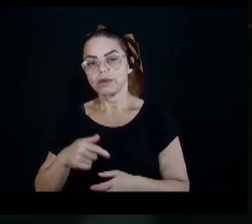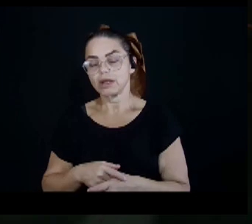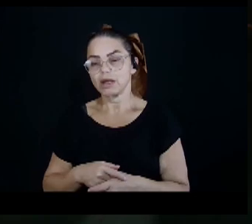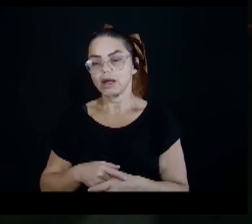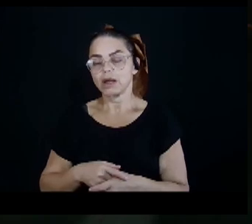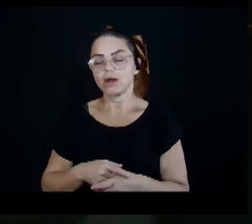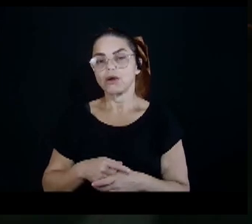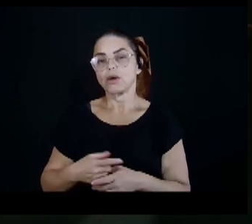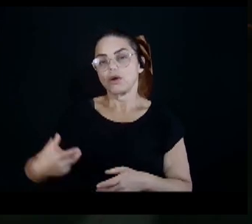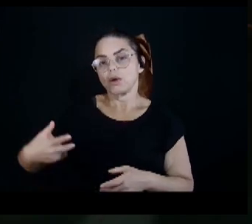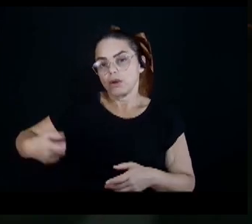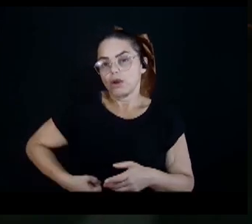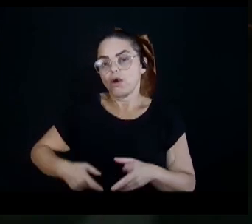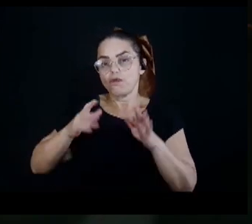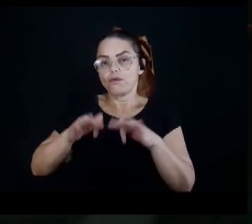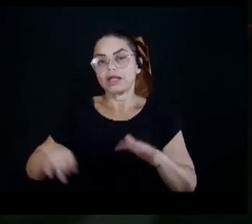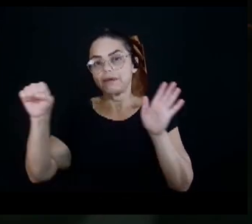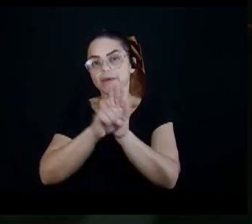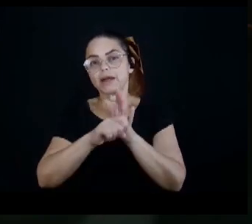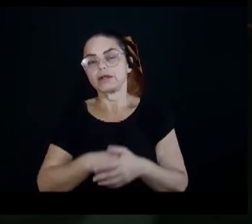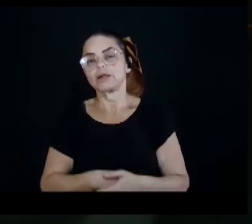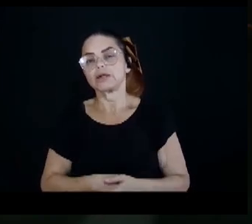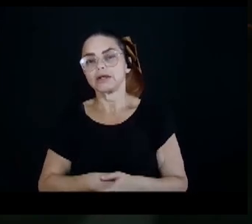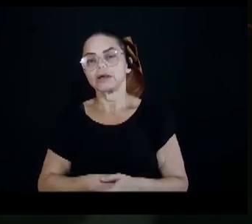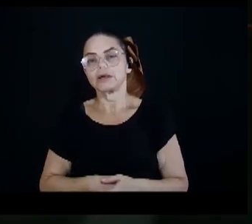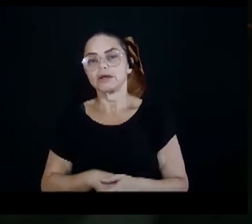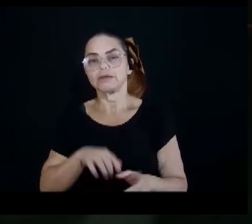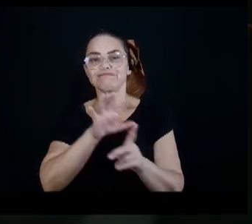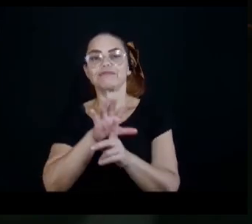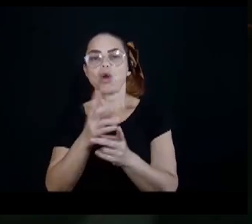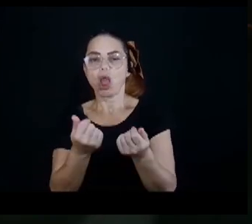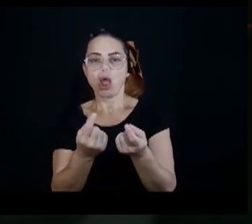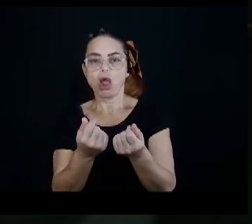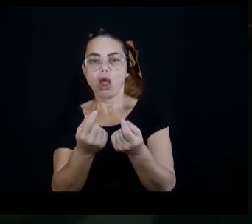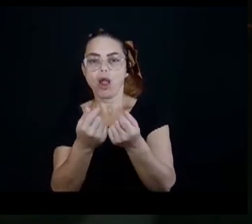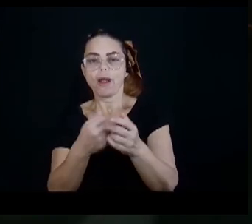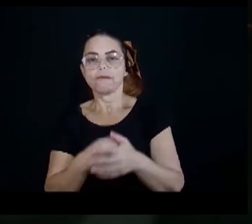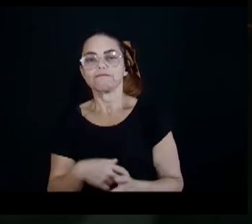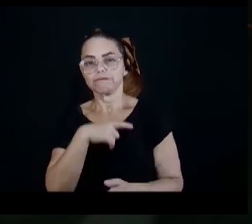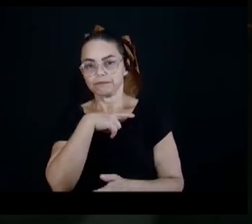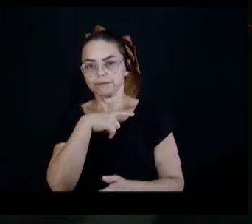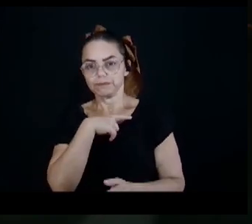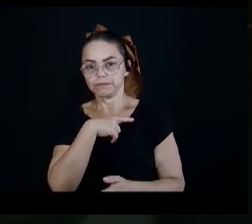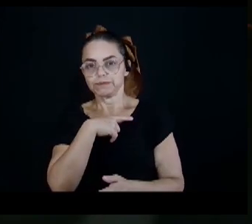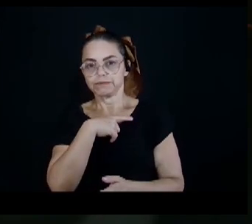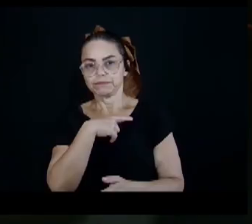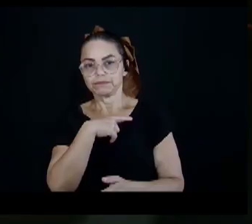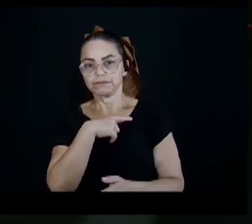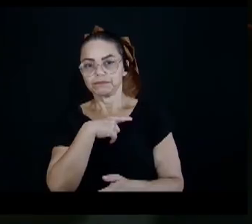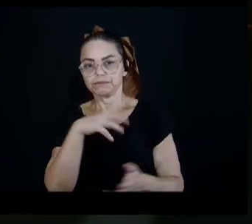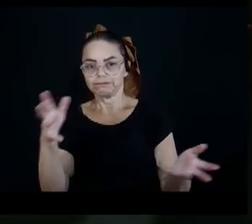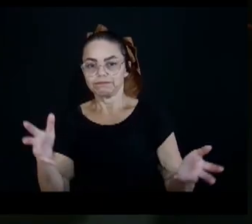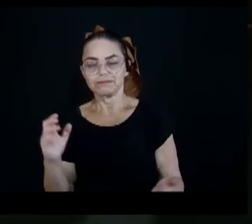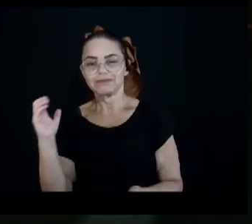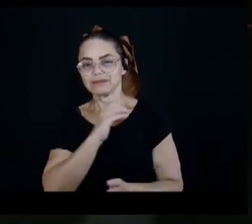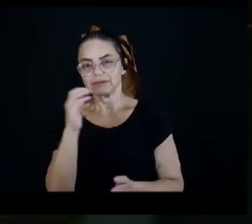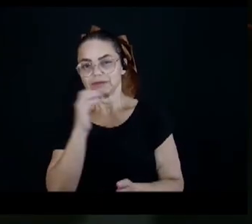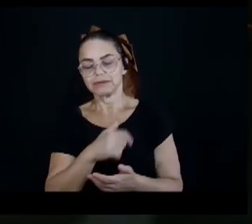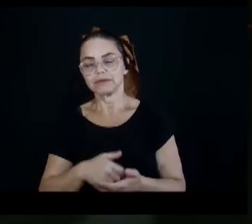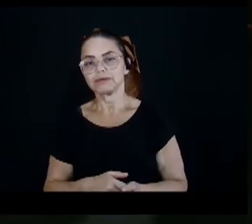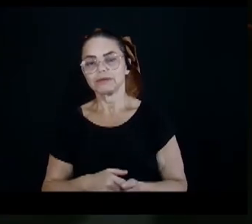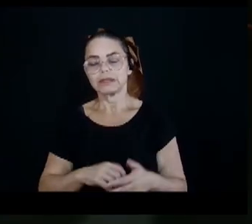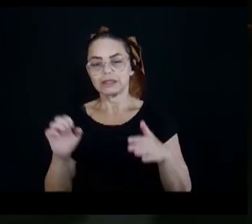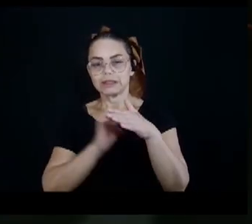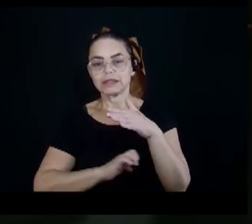lá. O impacto econômico, ele tende a intensificar? O empresário precisa